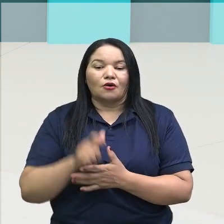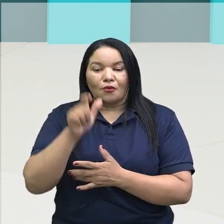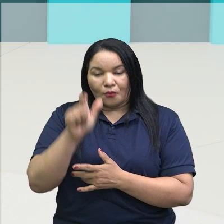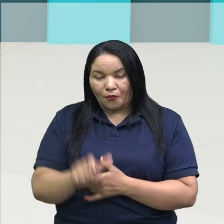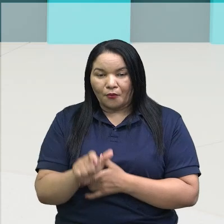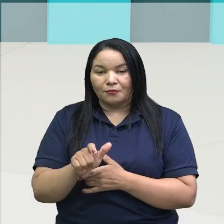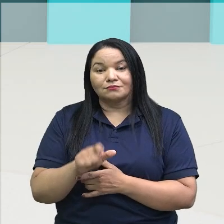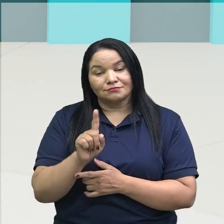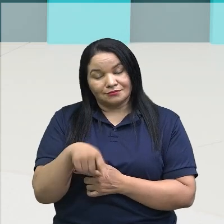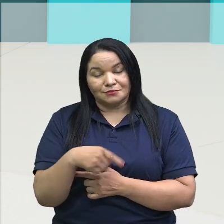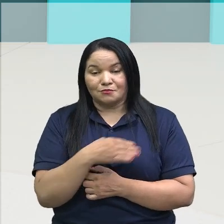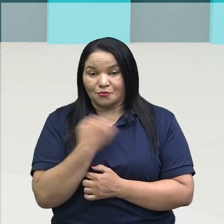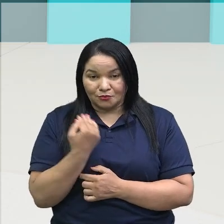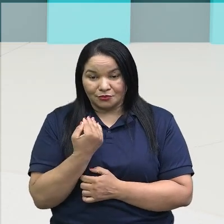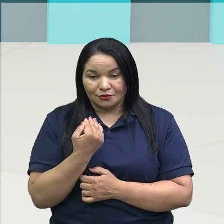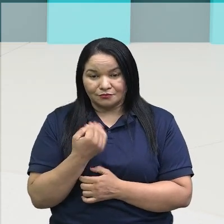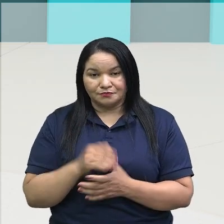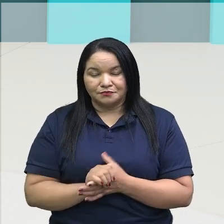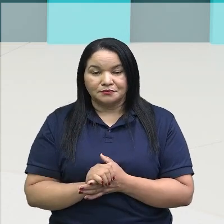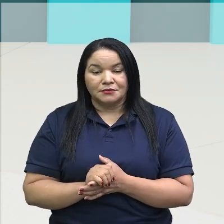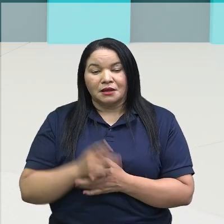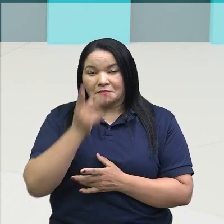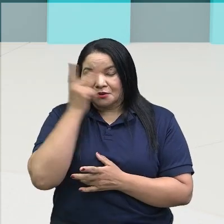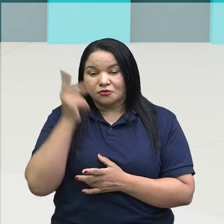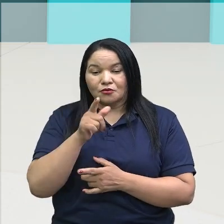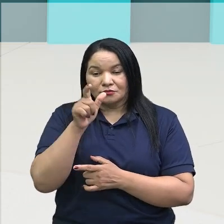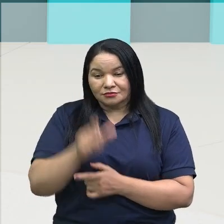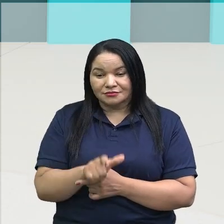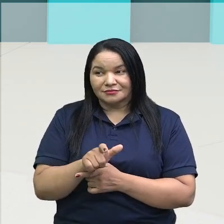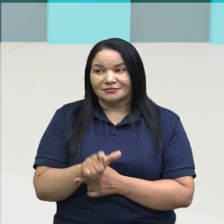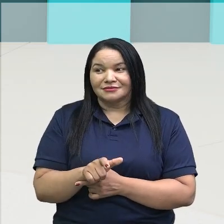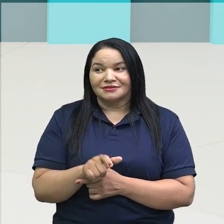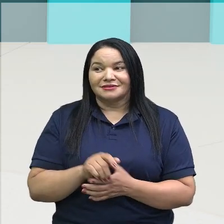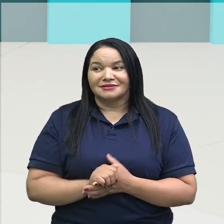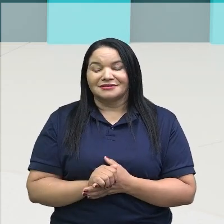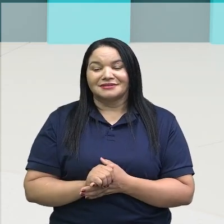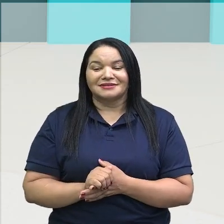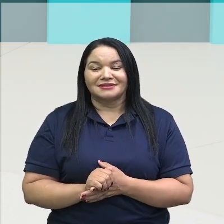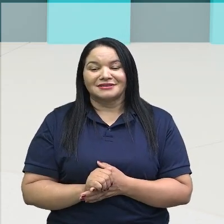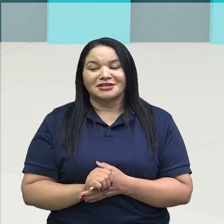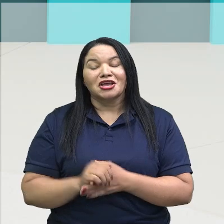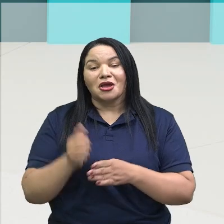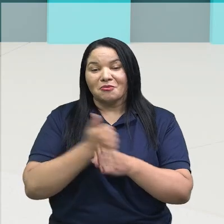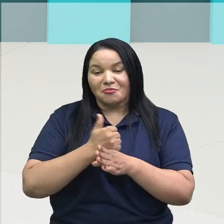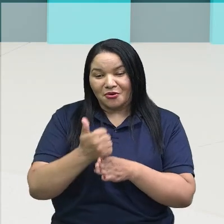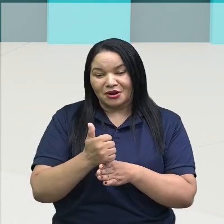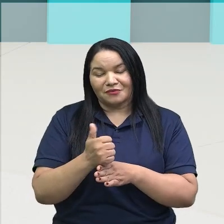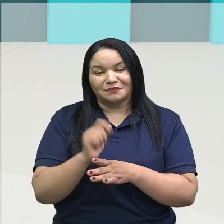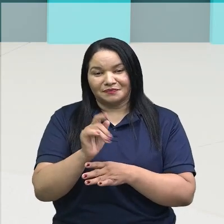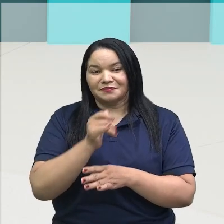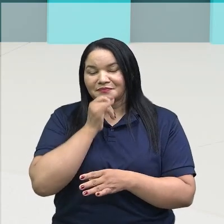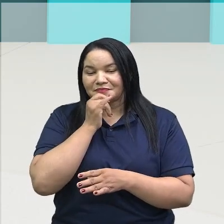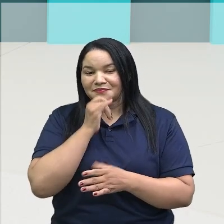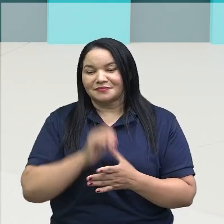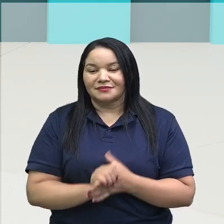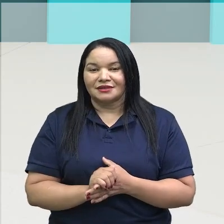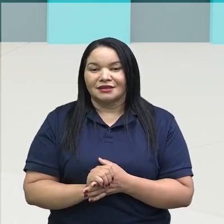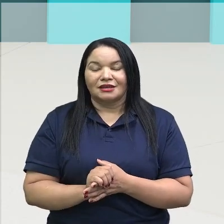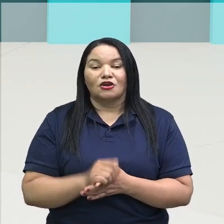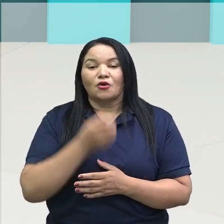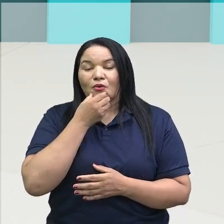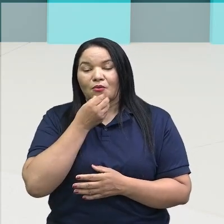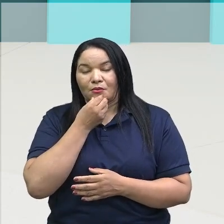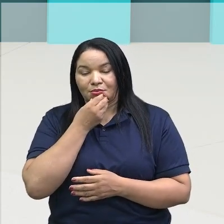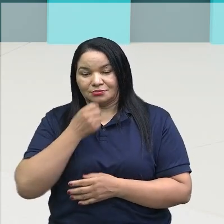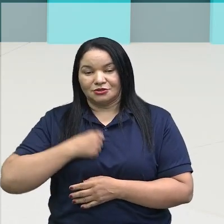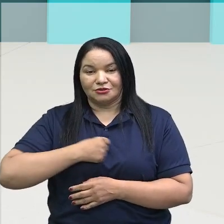é mortal. Quer dizer, todo homem é moral, como está escrito aqui, certo? Sócrates é um homem,